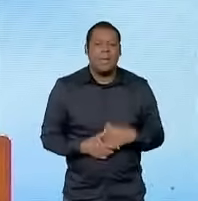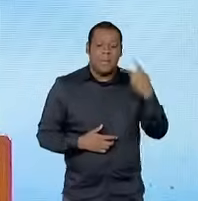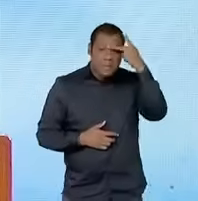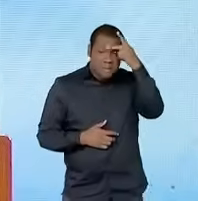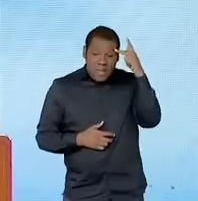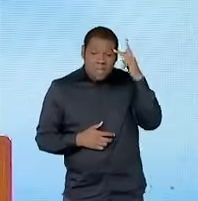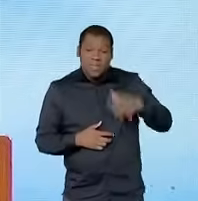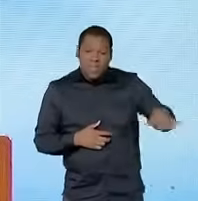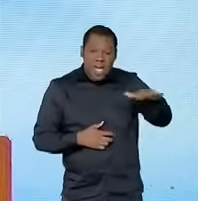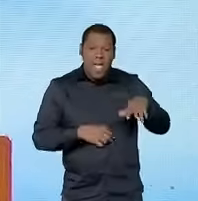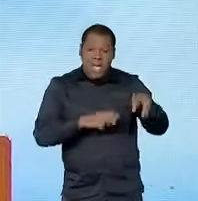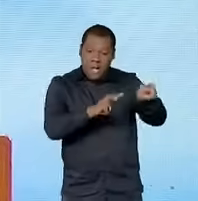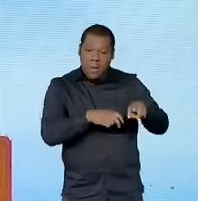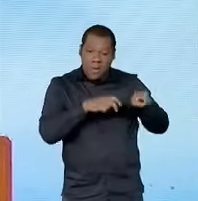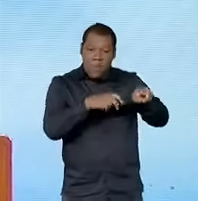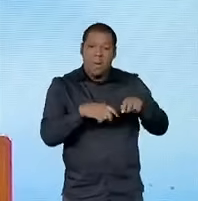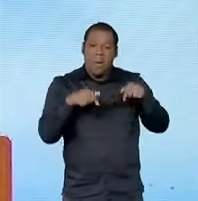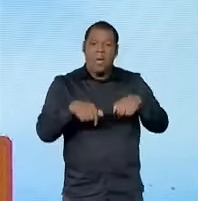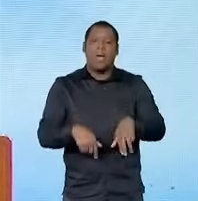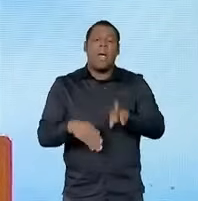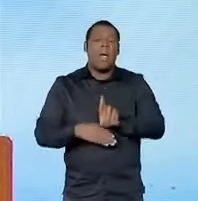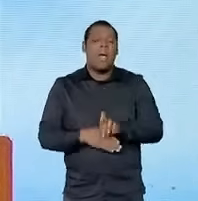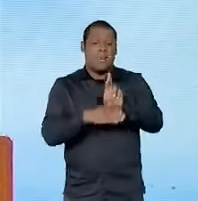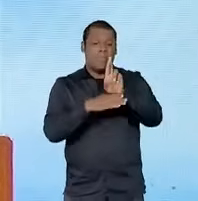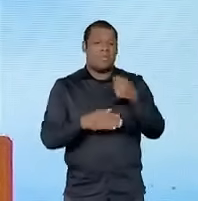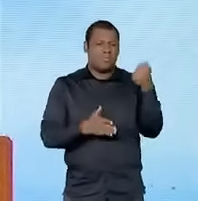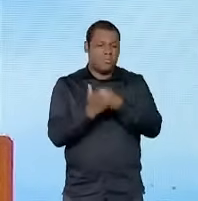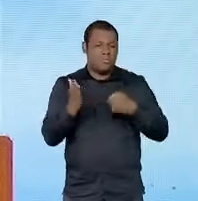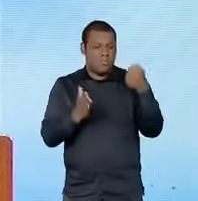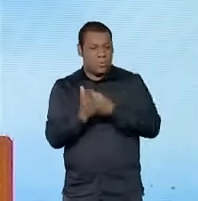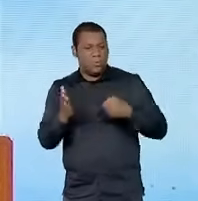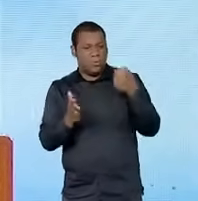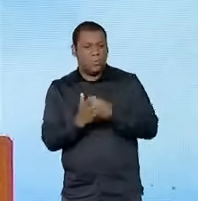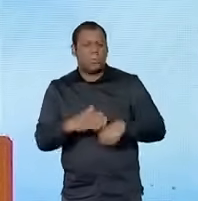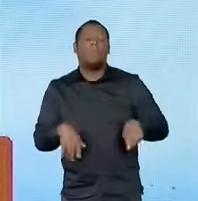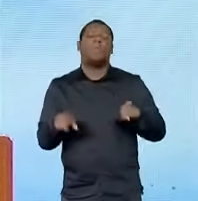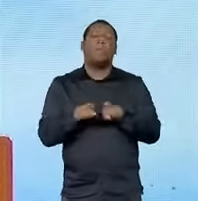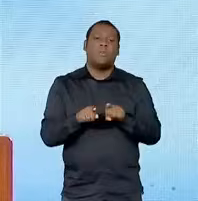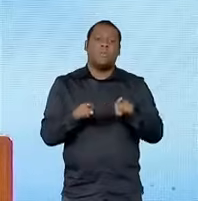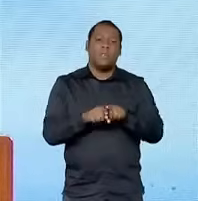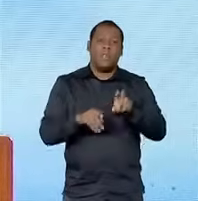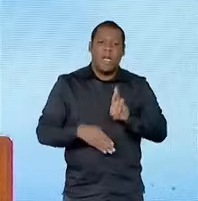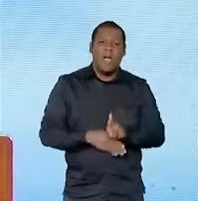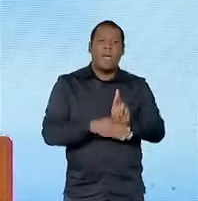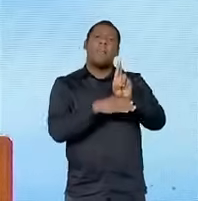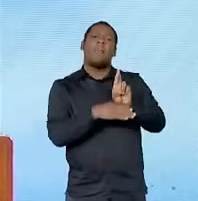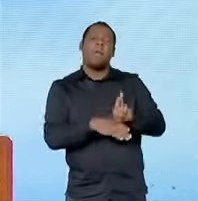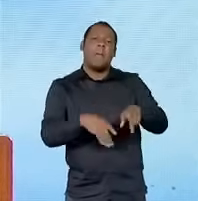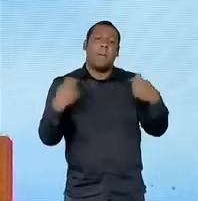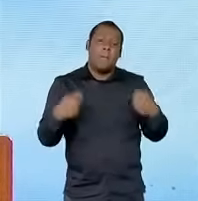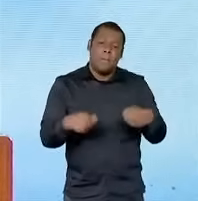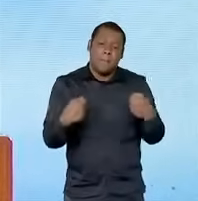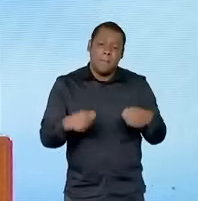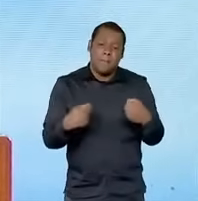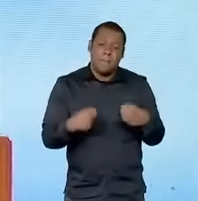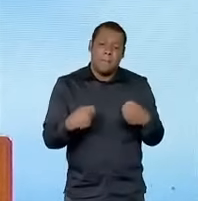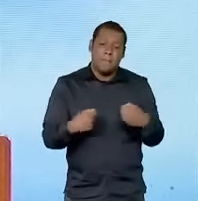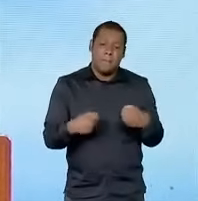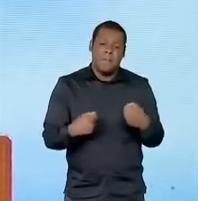aqui estão representam a luta, mas representam também a necessidade de milhares